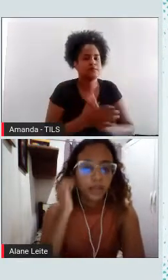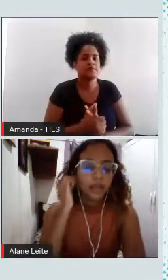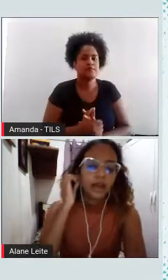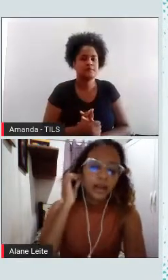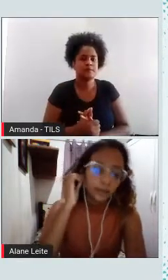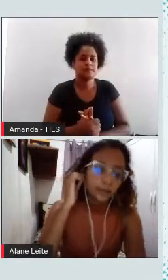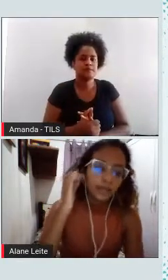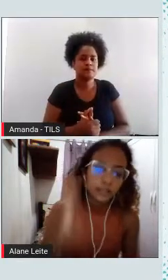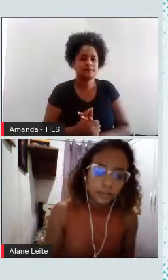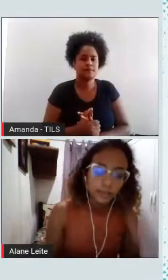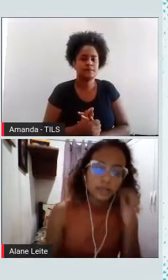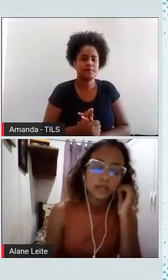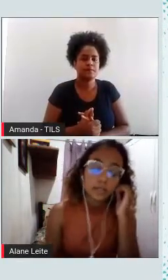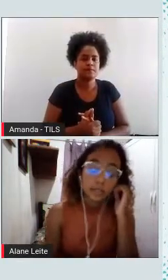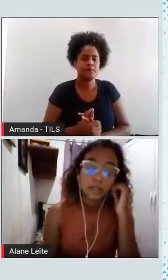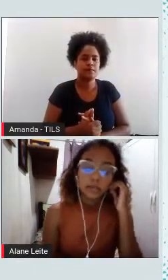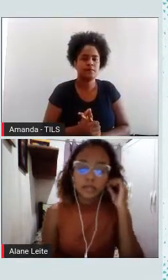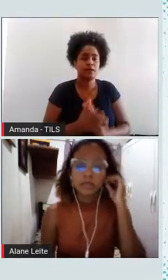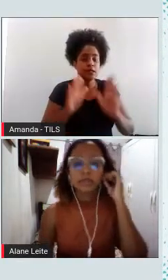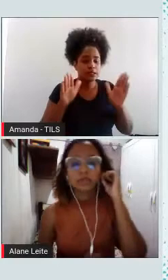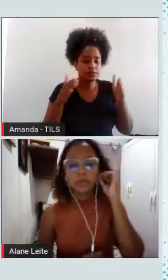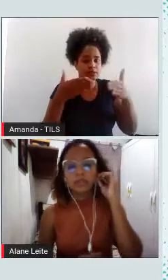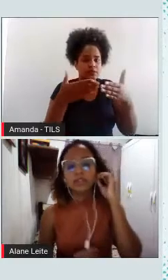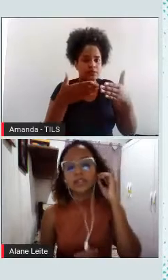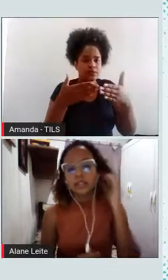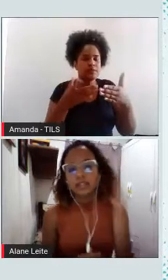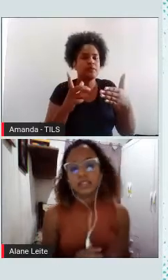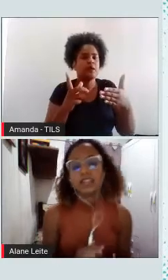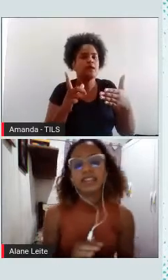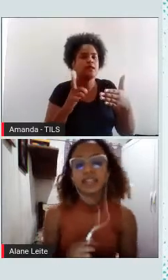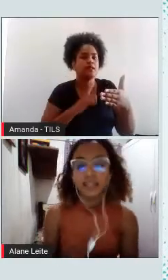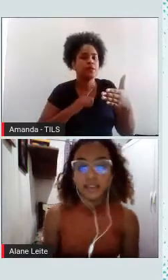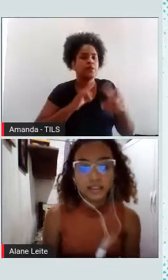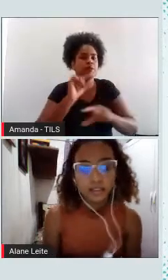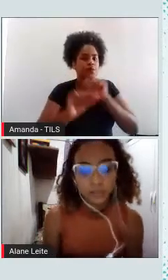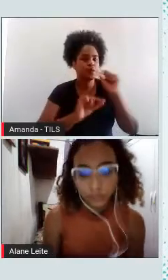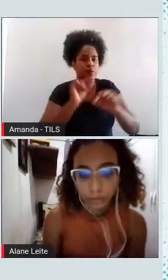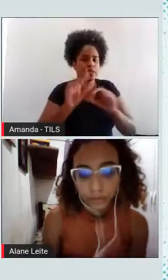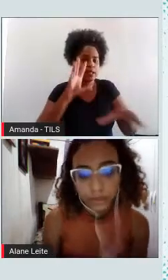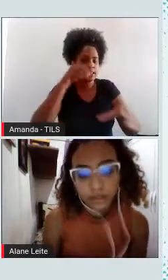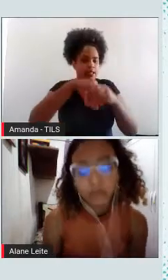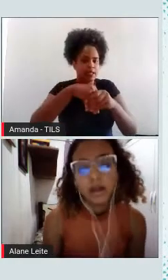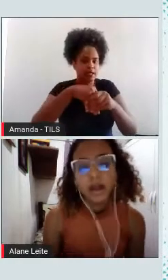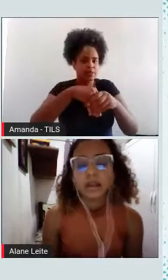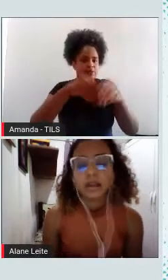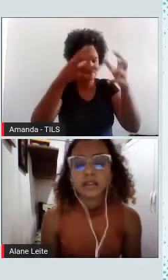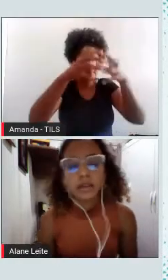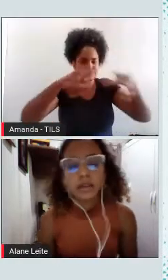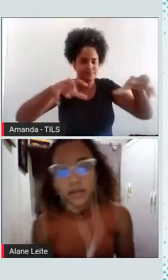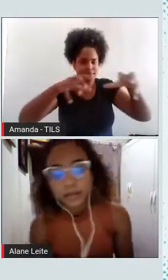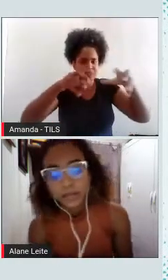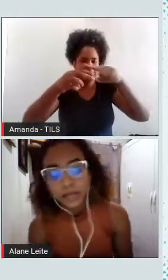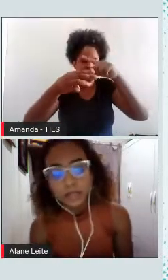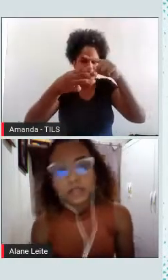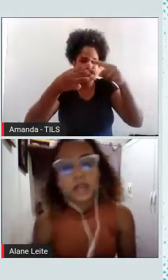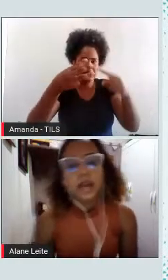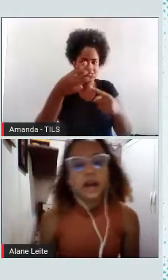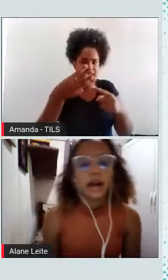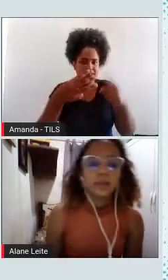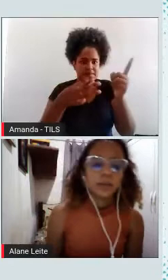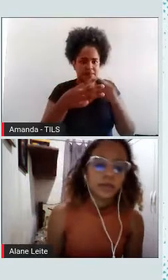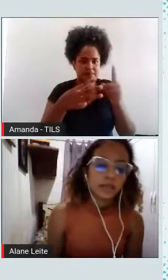específicas. As propriedades específicas, elas também são subdivididas em três grandes grupos, que são as